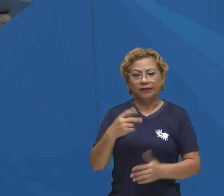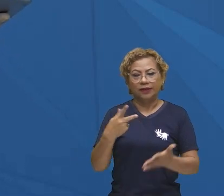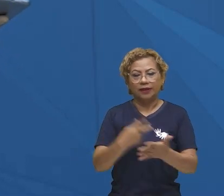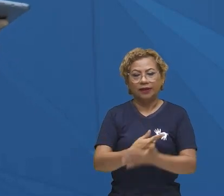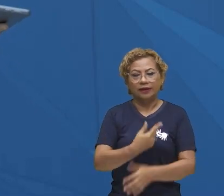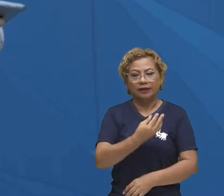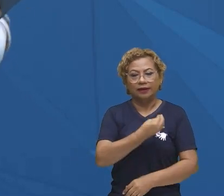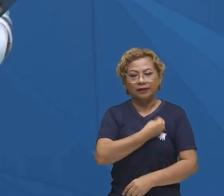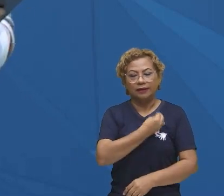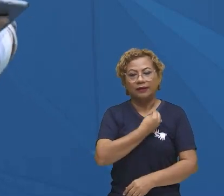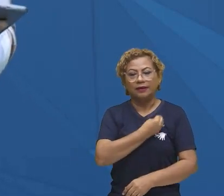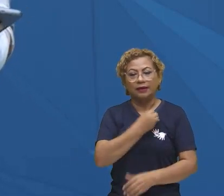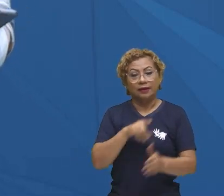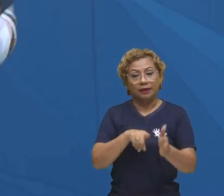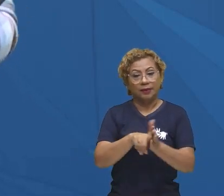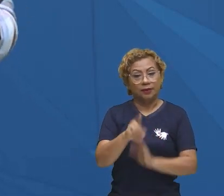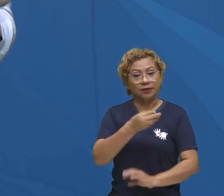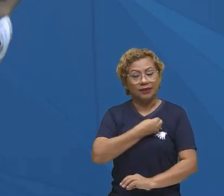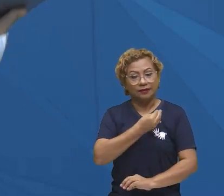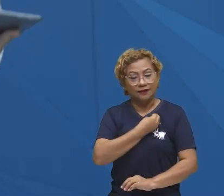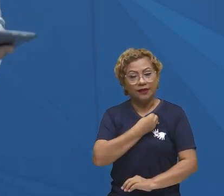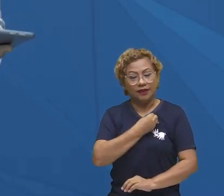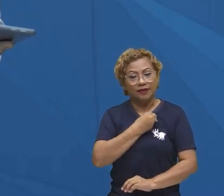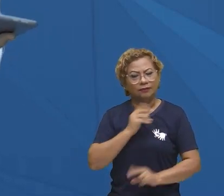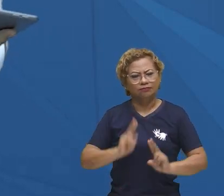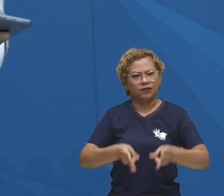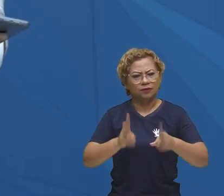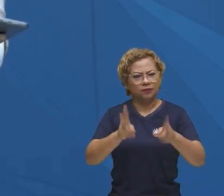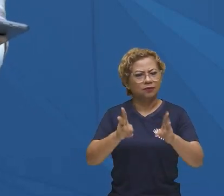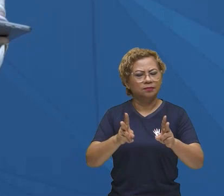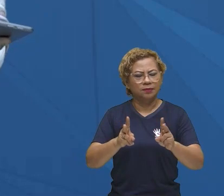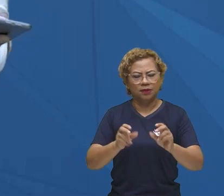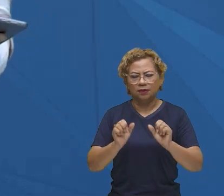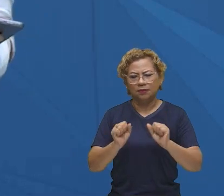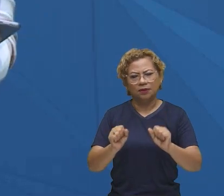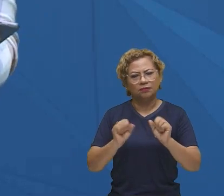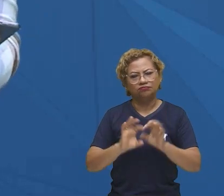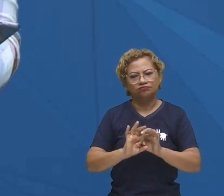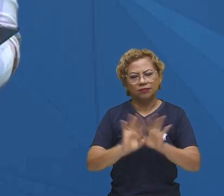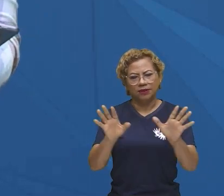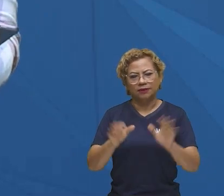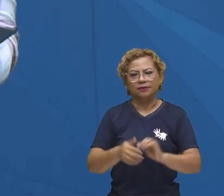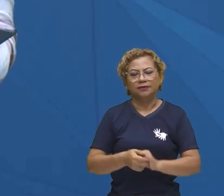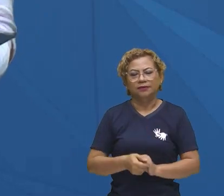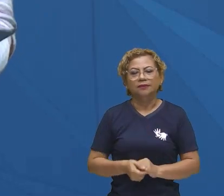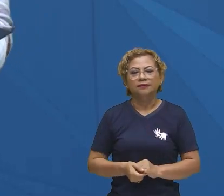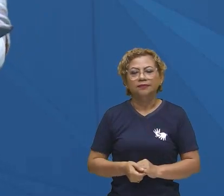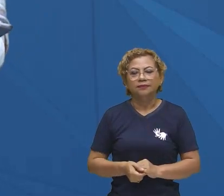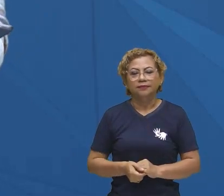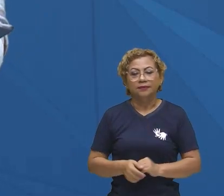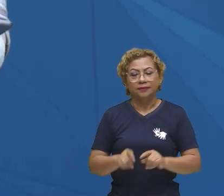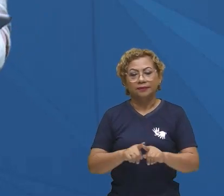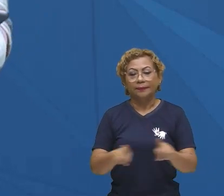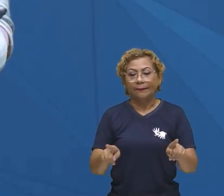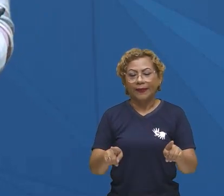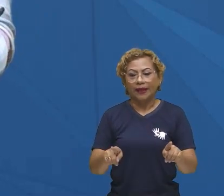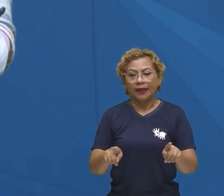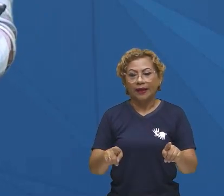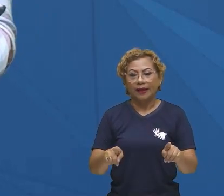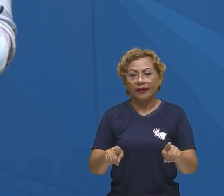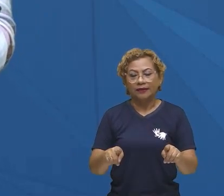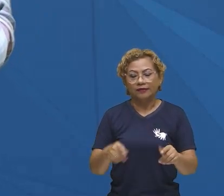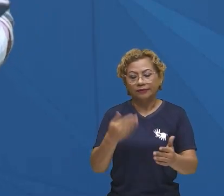continuar no jogo. Se não, você perde, pode continuar respondendo, tá bom? Mas não chega ao